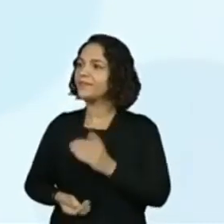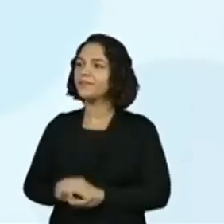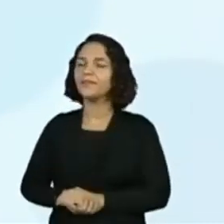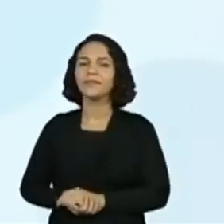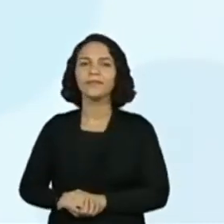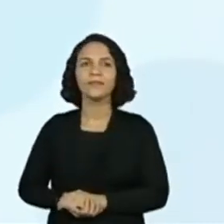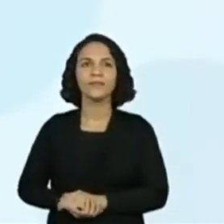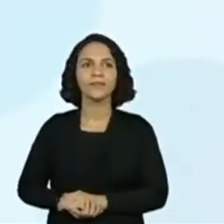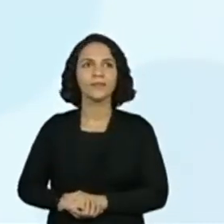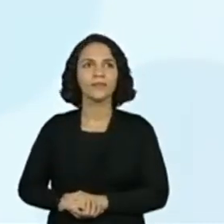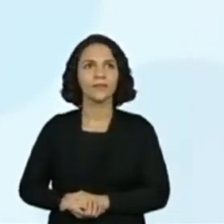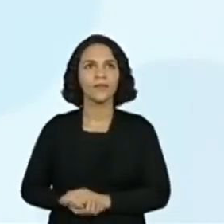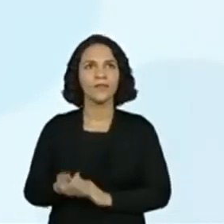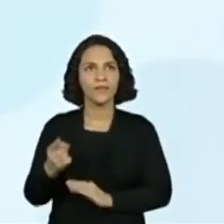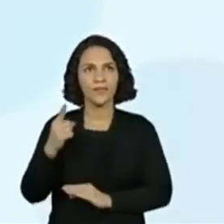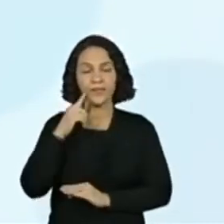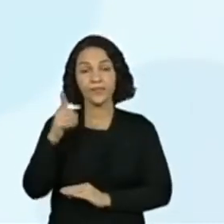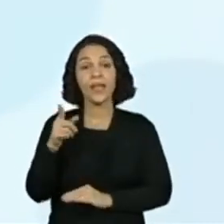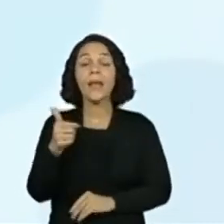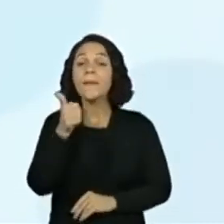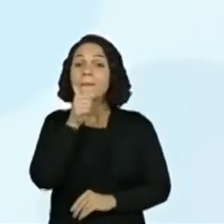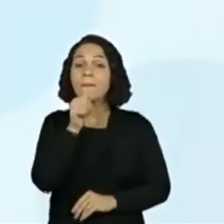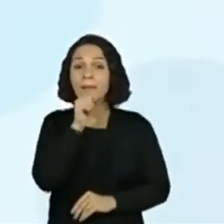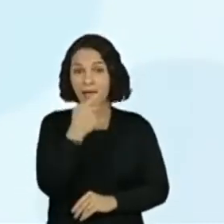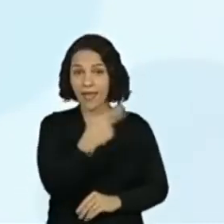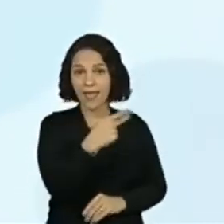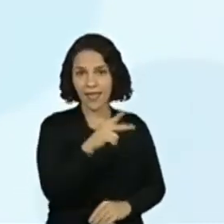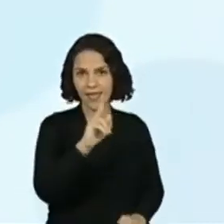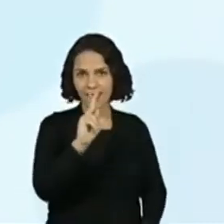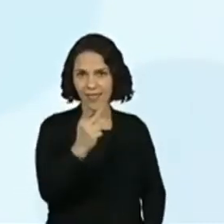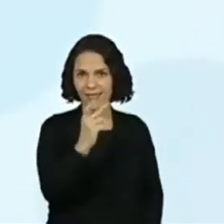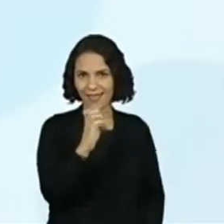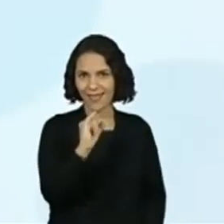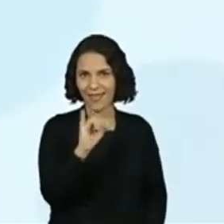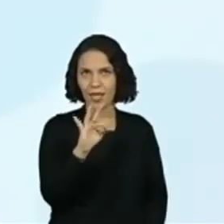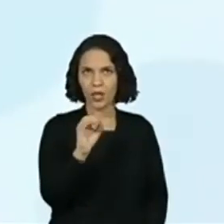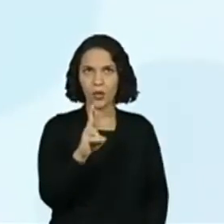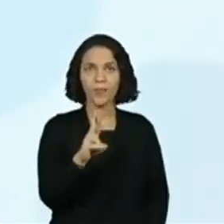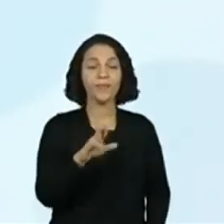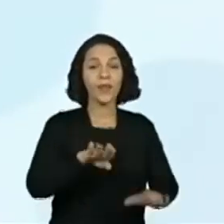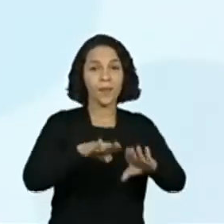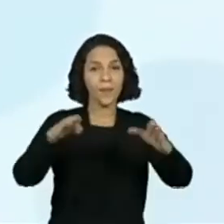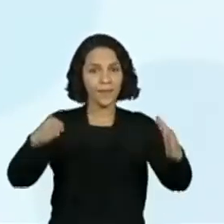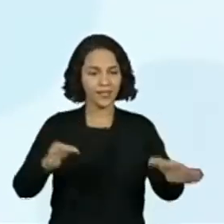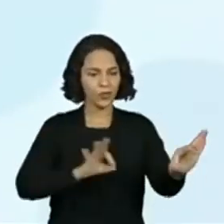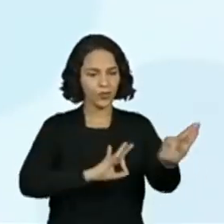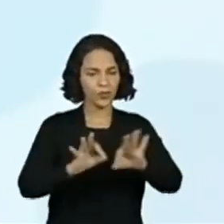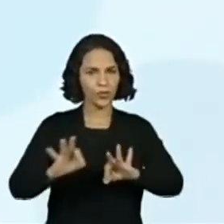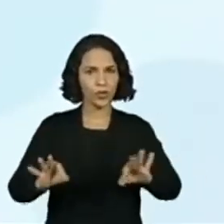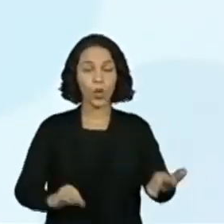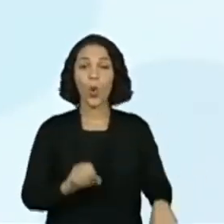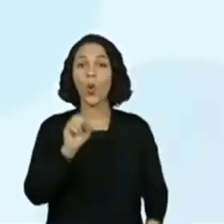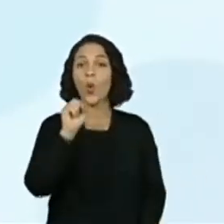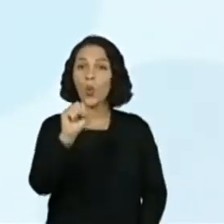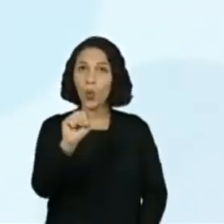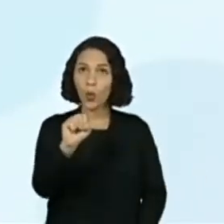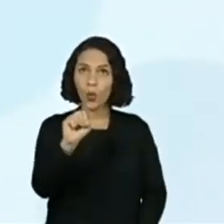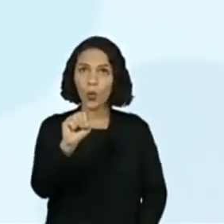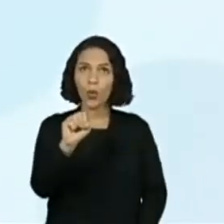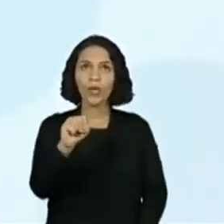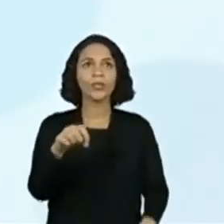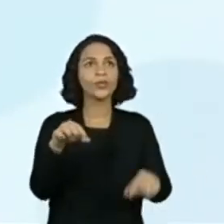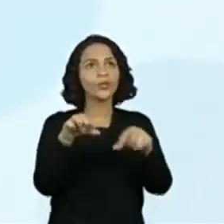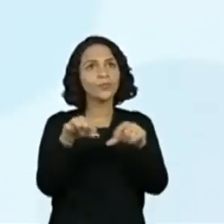Vamos lá. Lê para nós, Progenô? Sim. A mãe de Heitor organizou na mesa central 8 fileiras